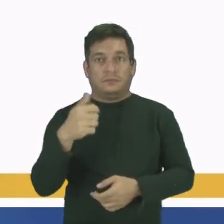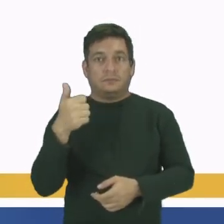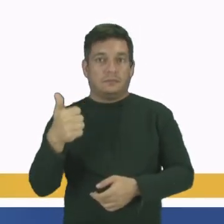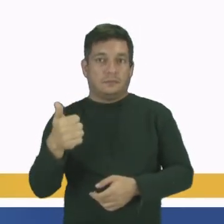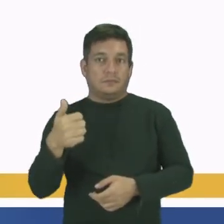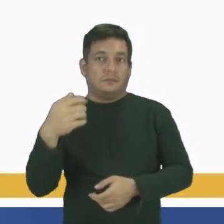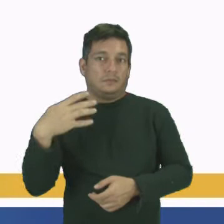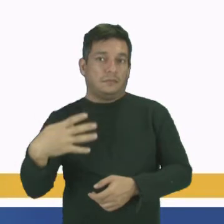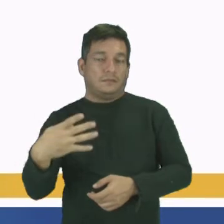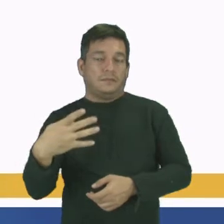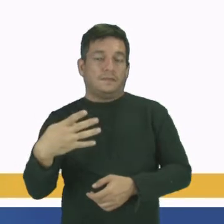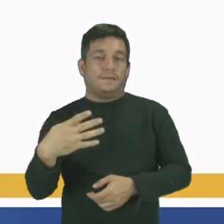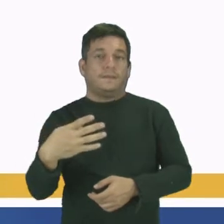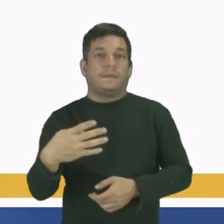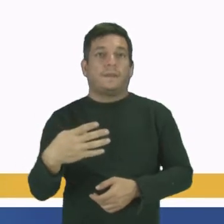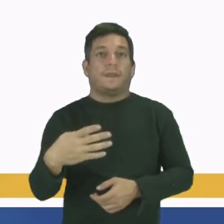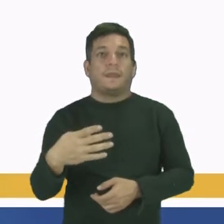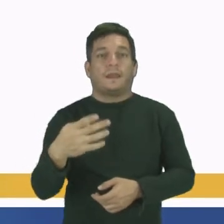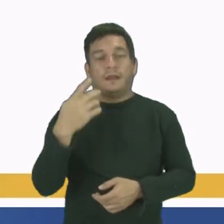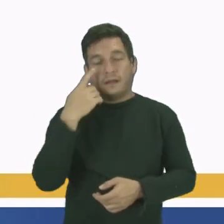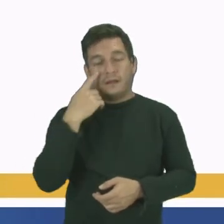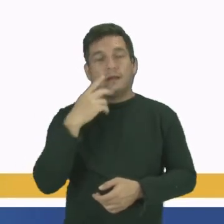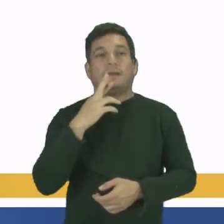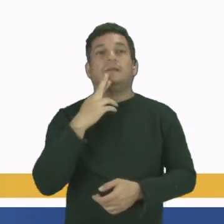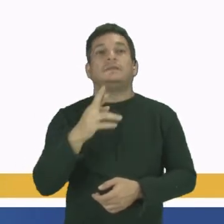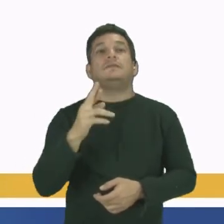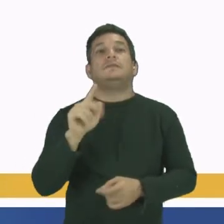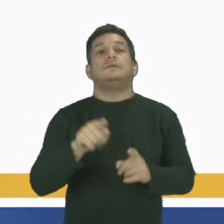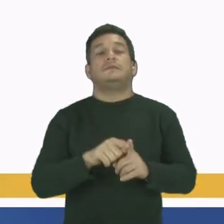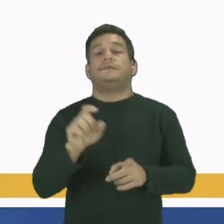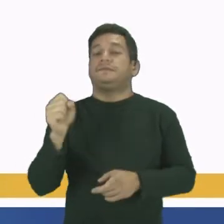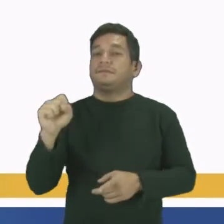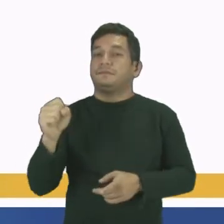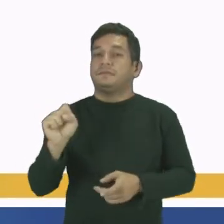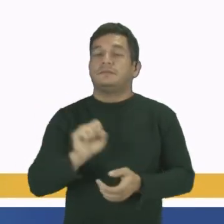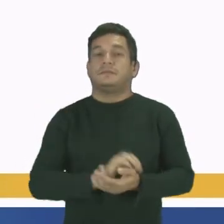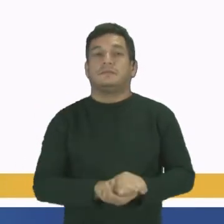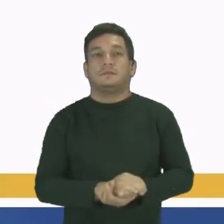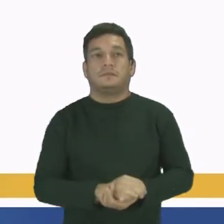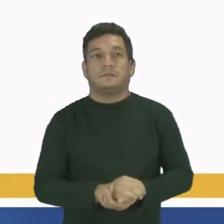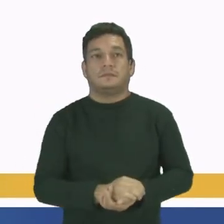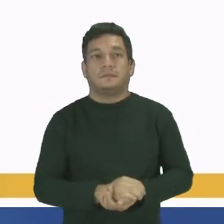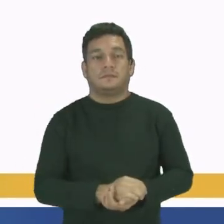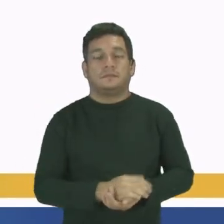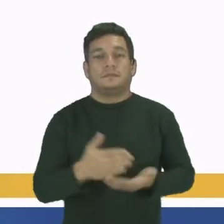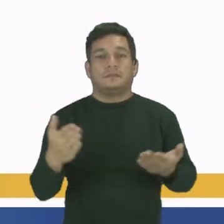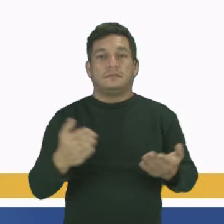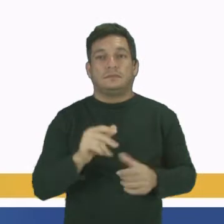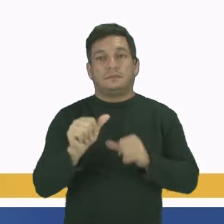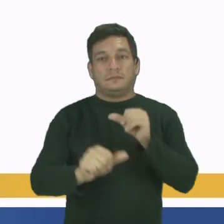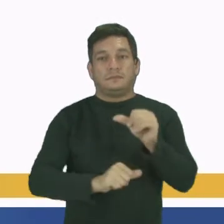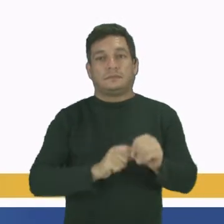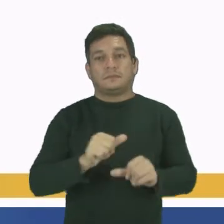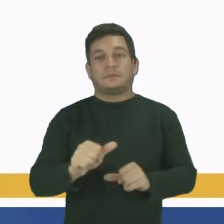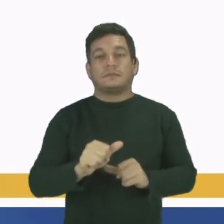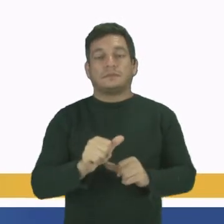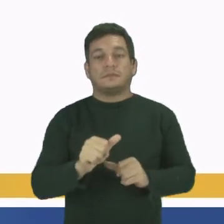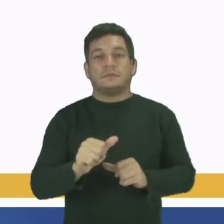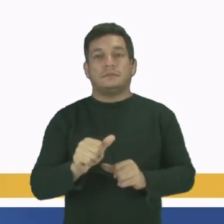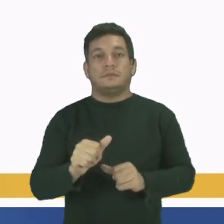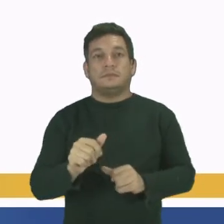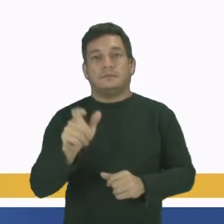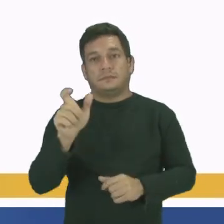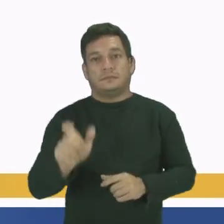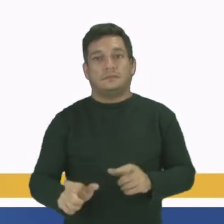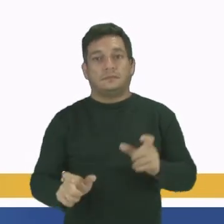1 e 4. E nós temos o resultado 8. Agora nós vamos mudar o sentido